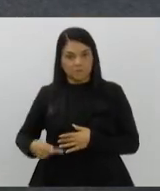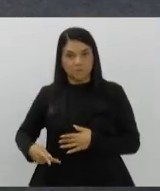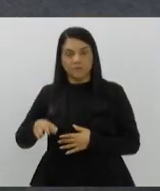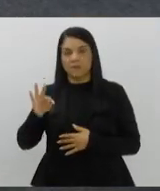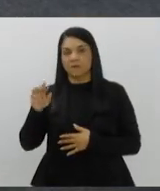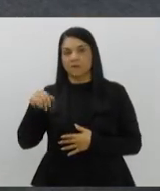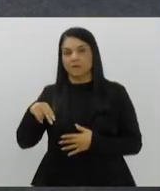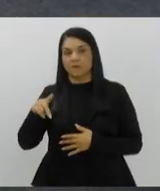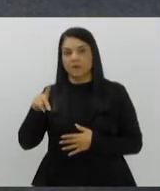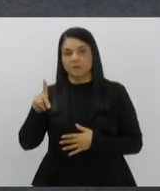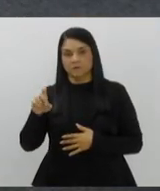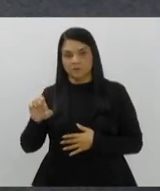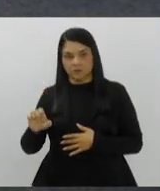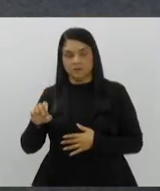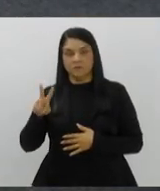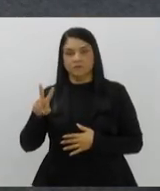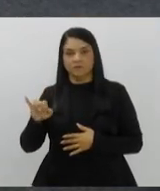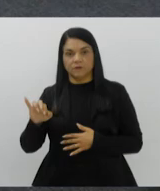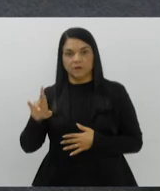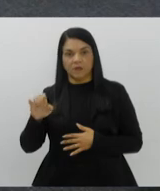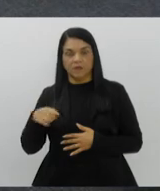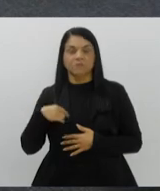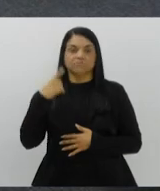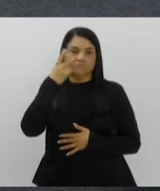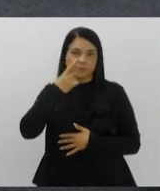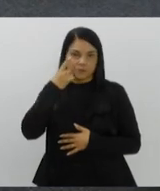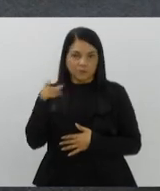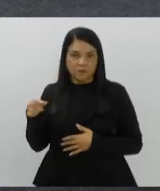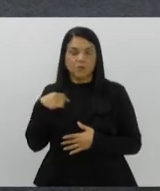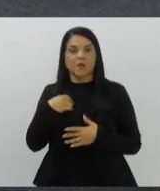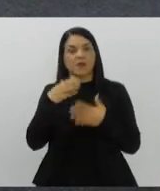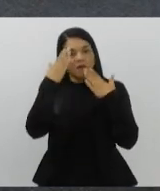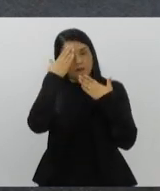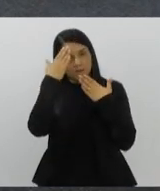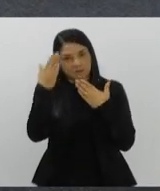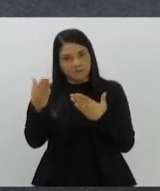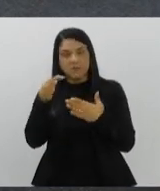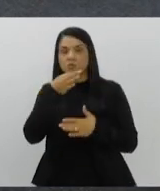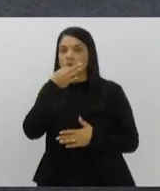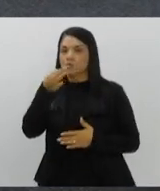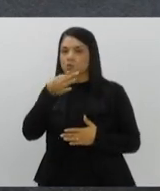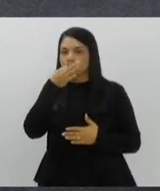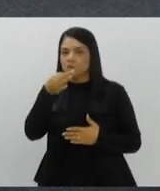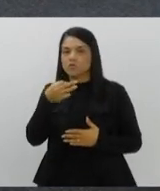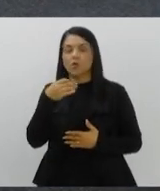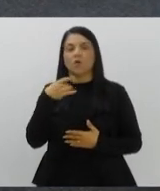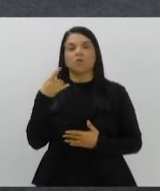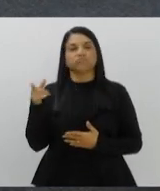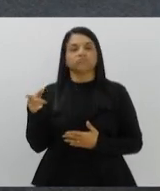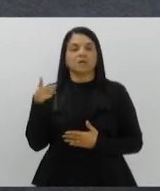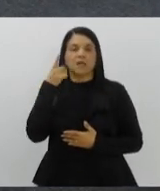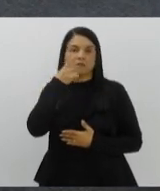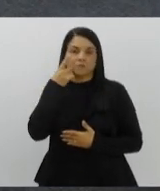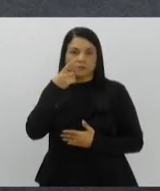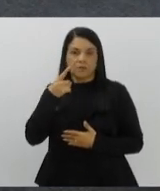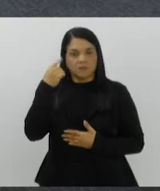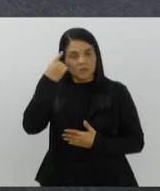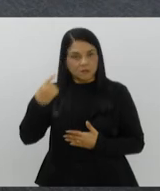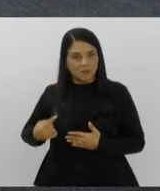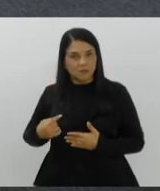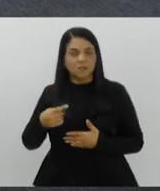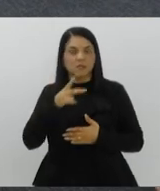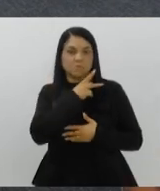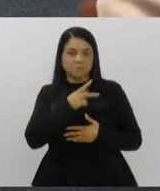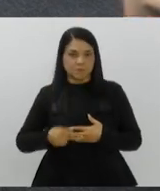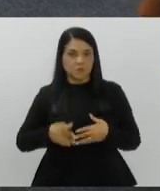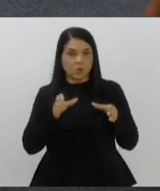quero agradecer aqui a sugestão feita pela deputada Dani Balbi, que preside a Comissão de Trabalho,